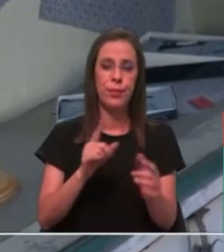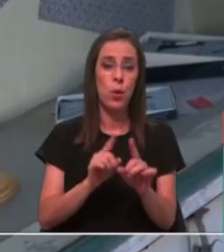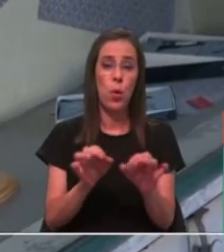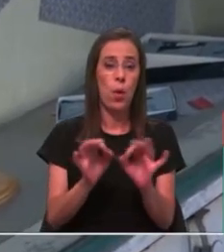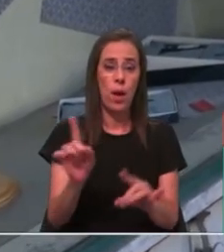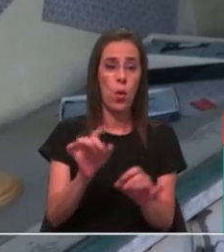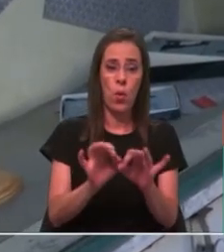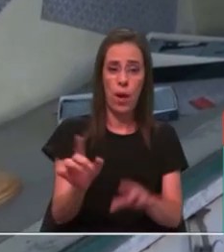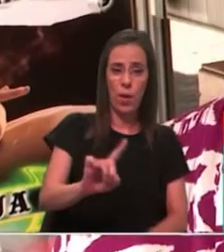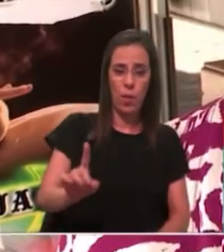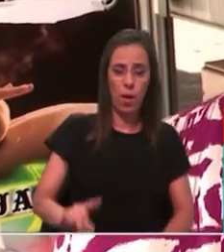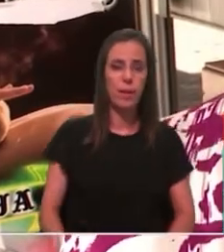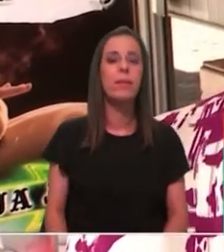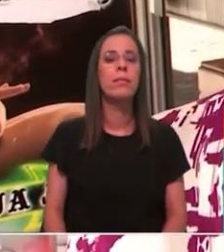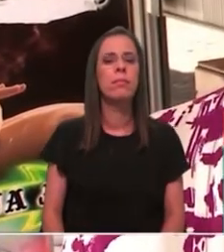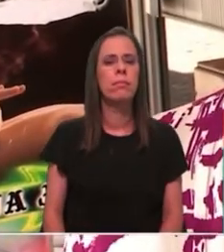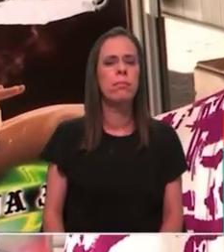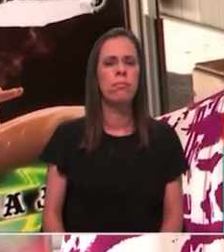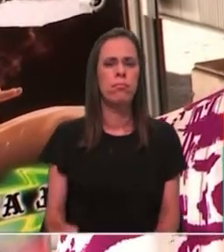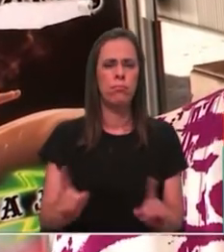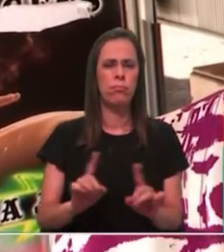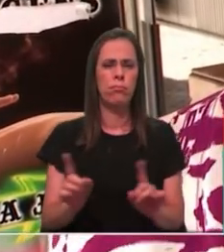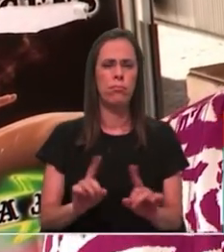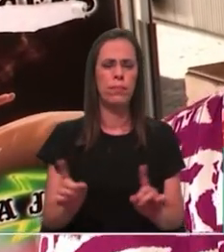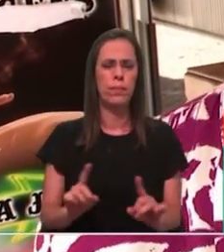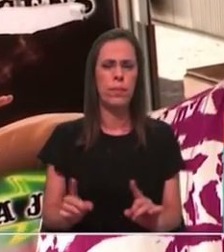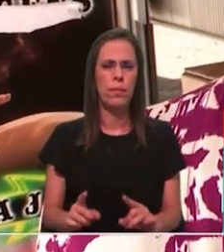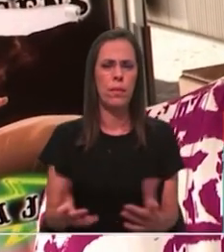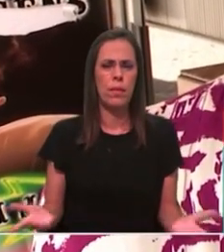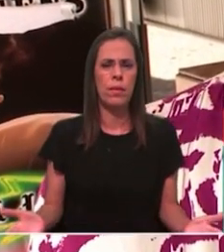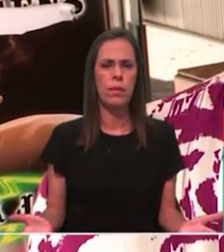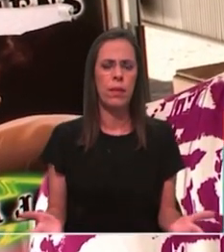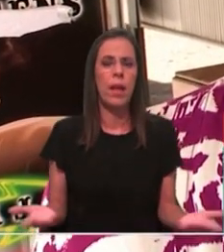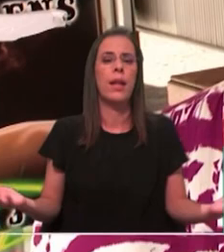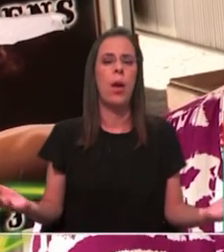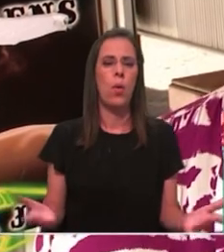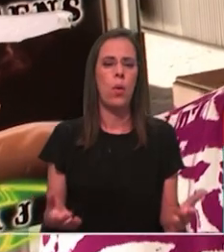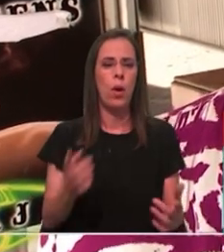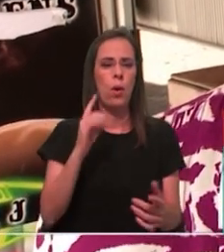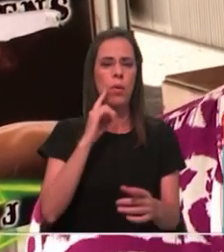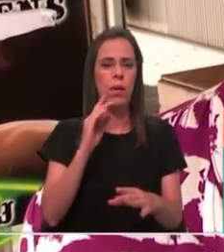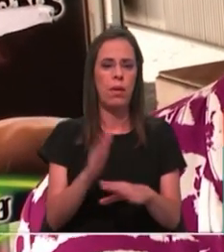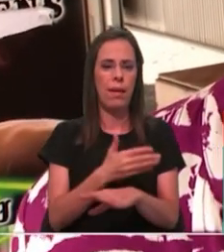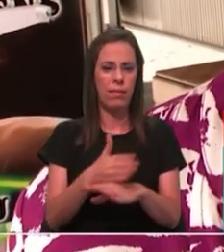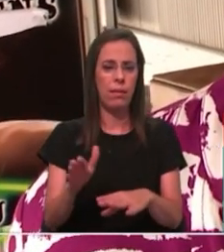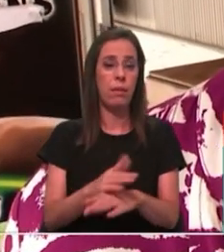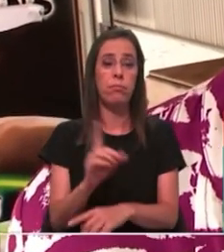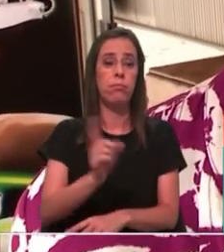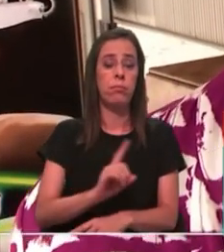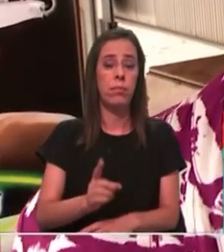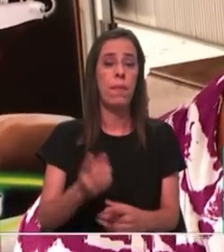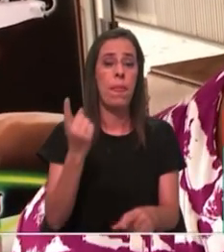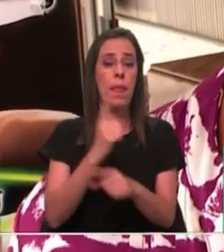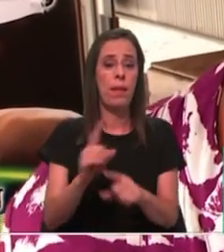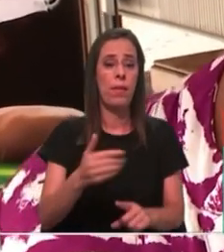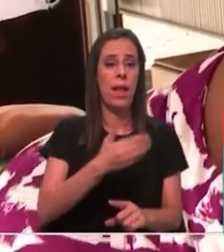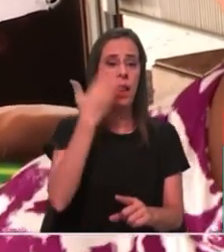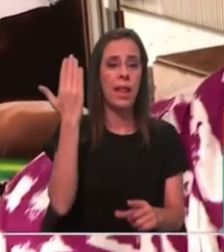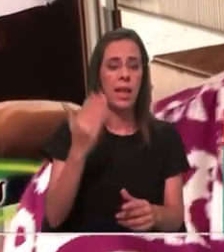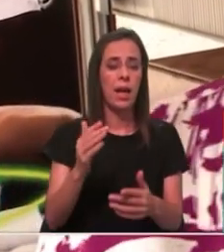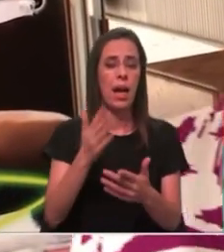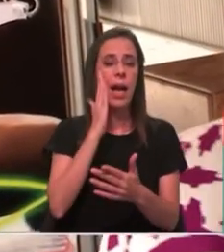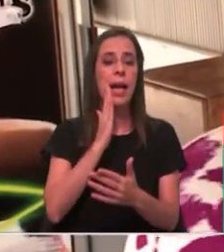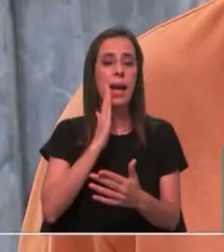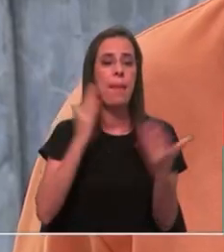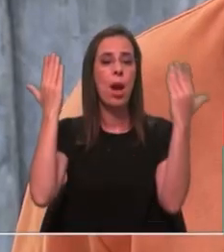igual, exatamente. É mito, porque não, então não faziam os dois cremes. Faz um creme de dia e